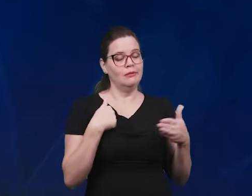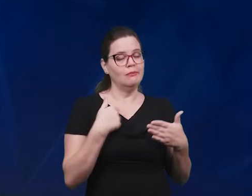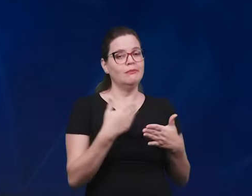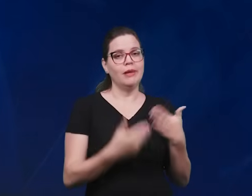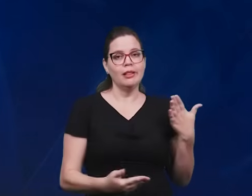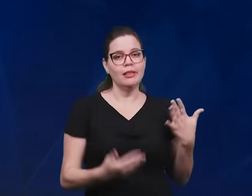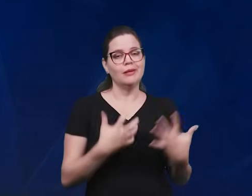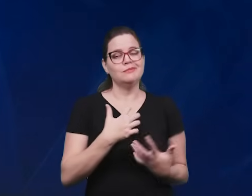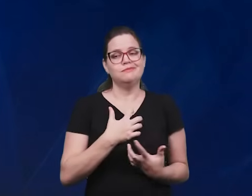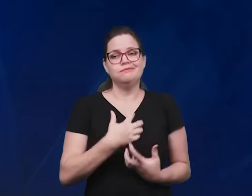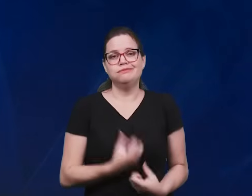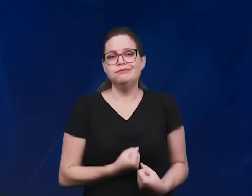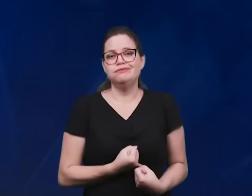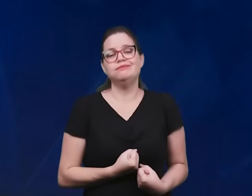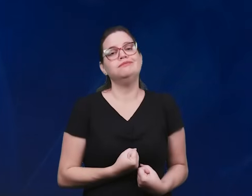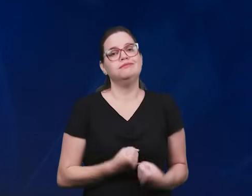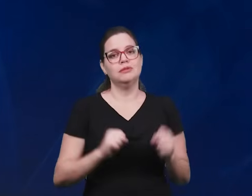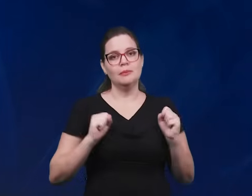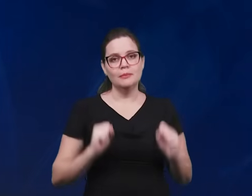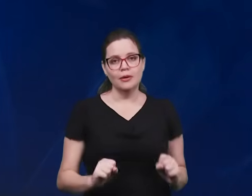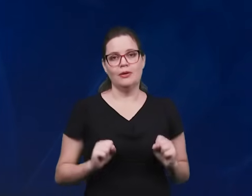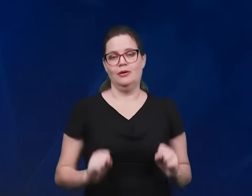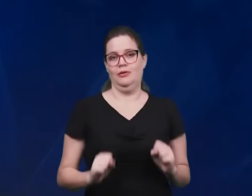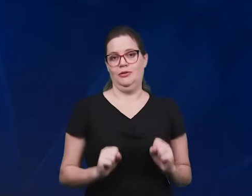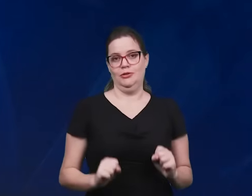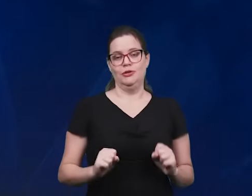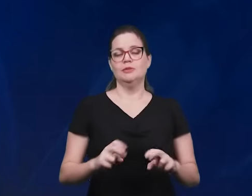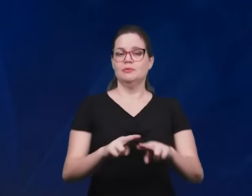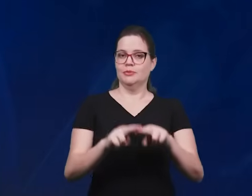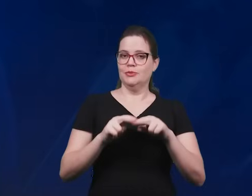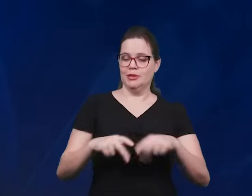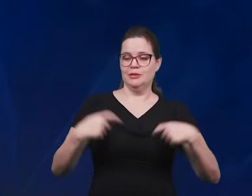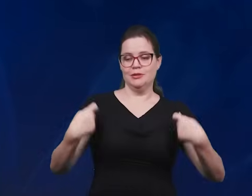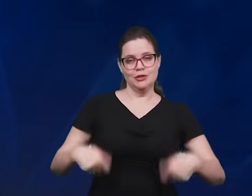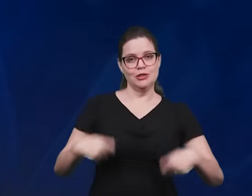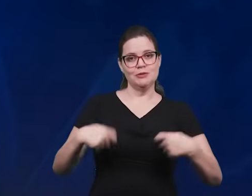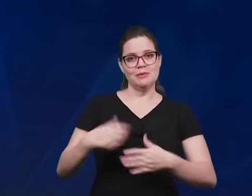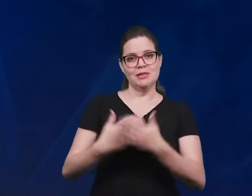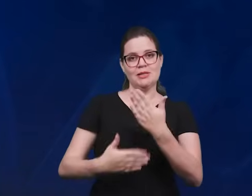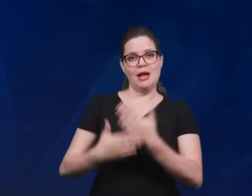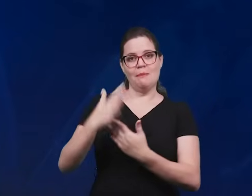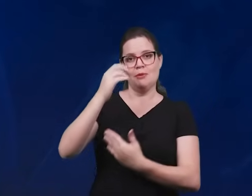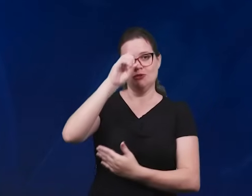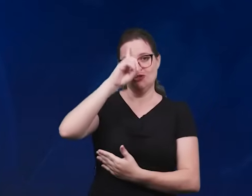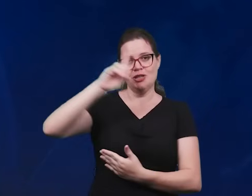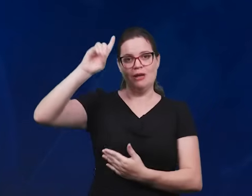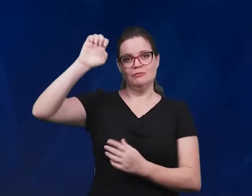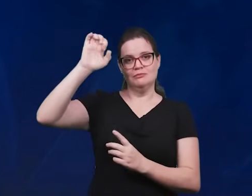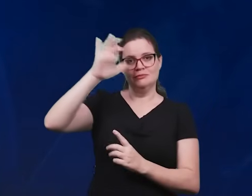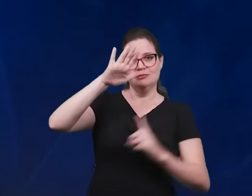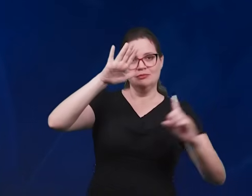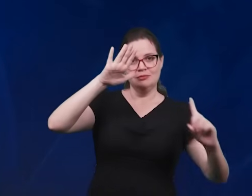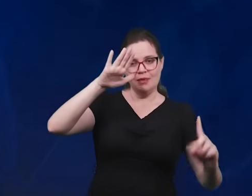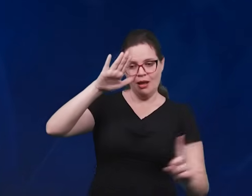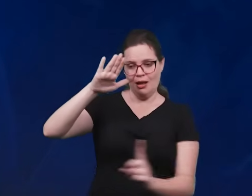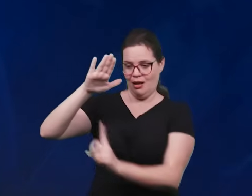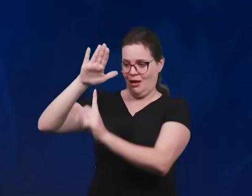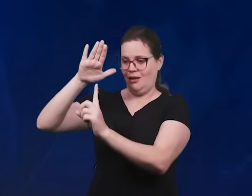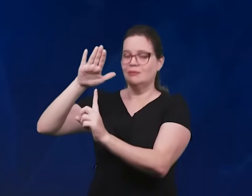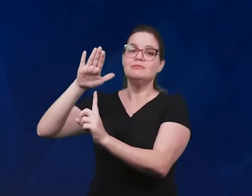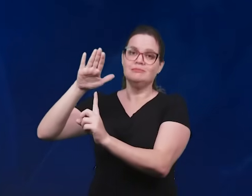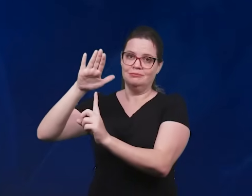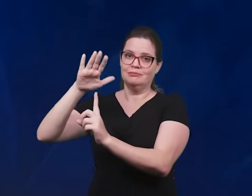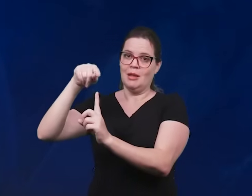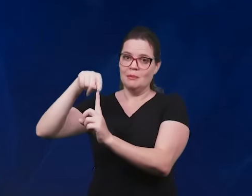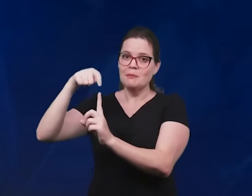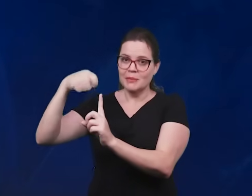à decepção nas batalhas que travamos nesta vida. Quer evitar derrotas nas